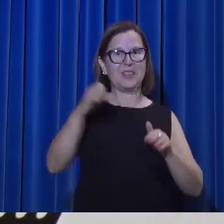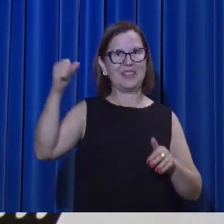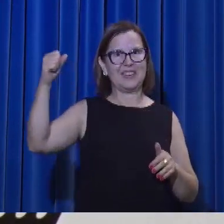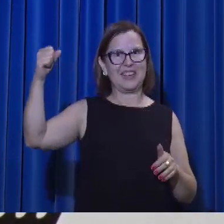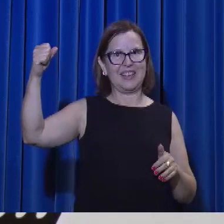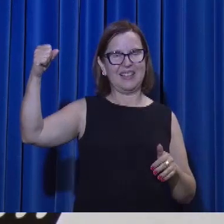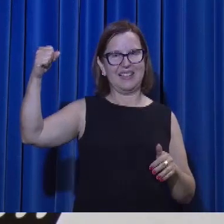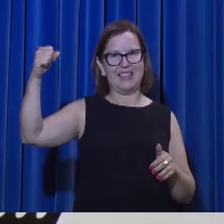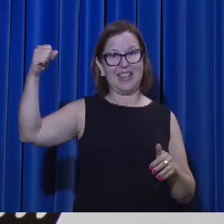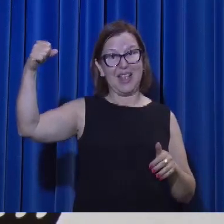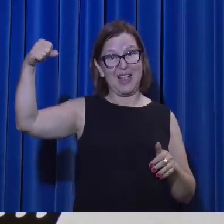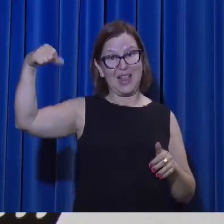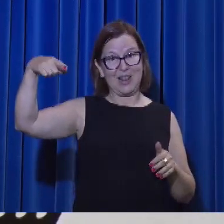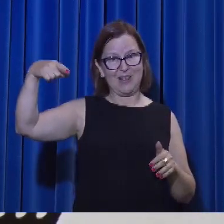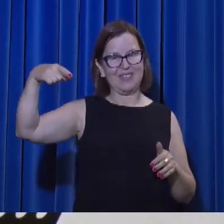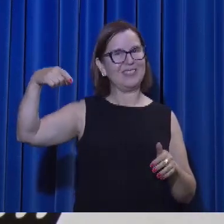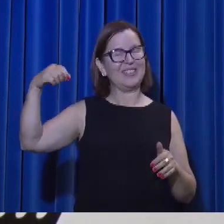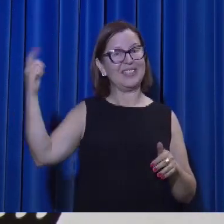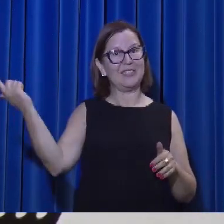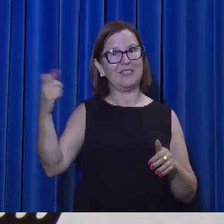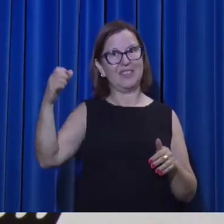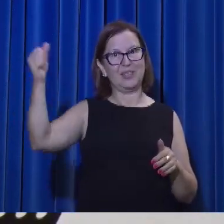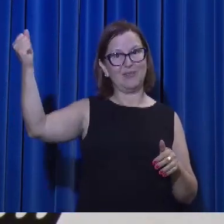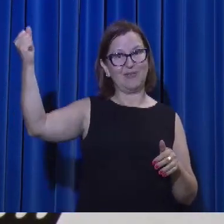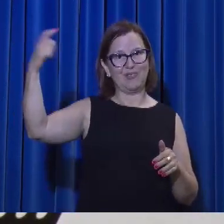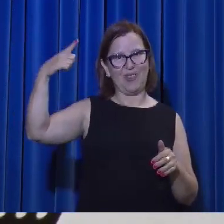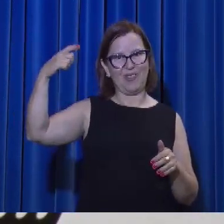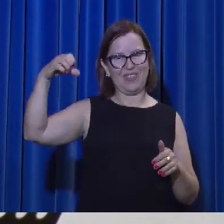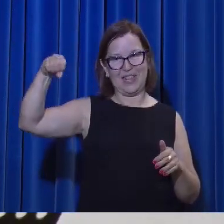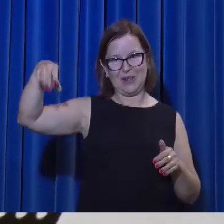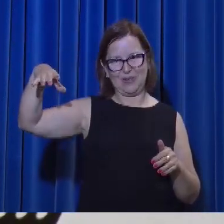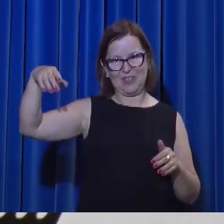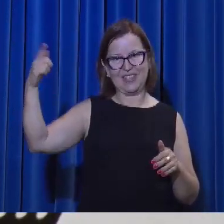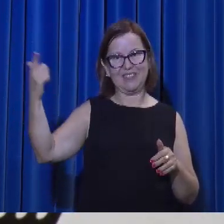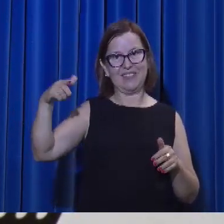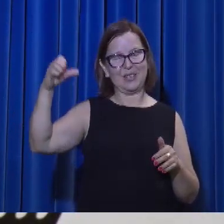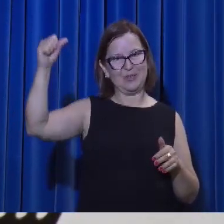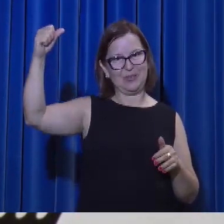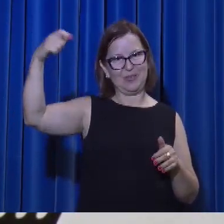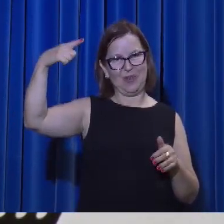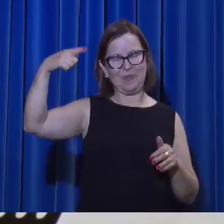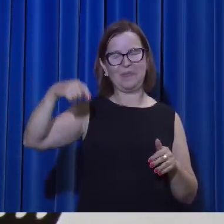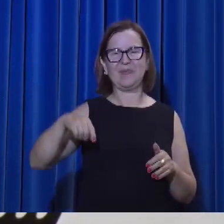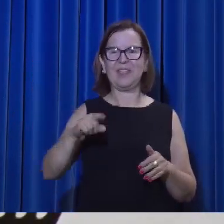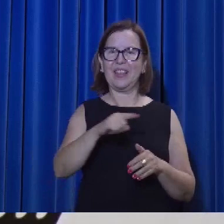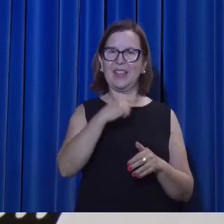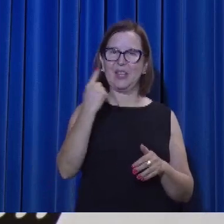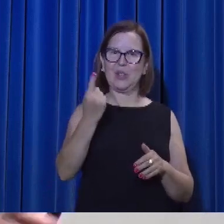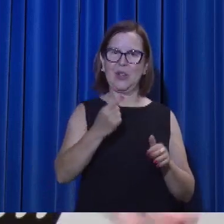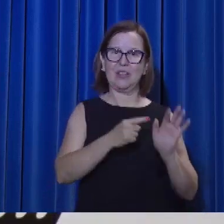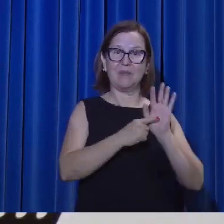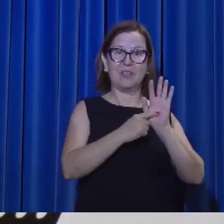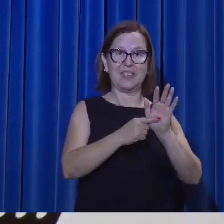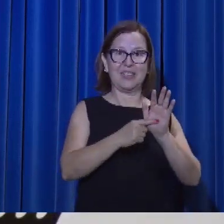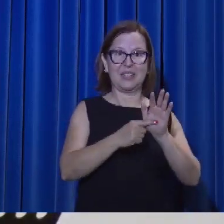E nós, irmãos, como igreja, nós somos como a lua. Nós refletimos a